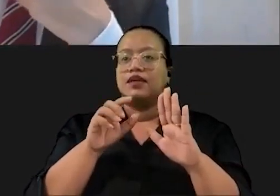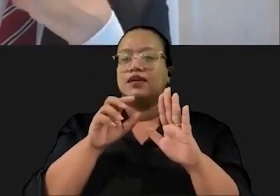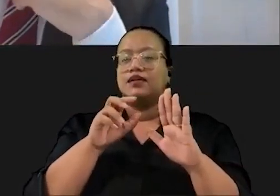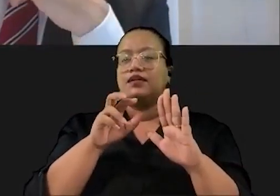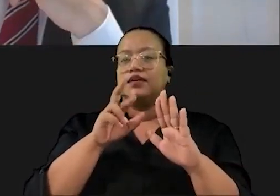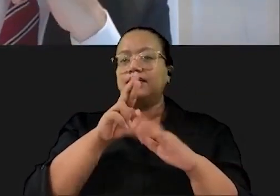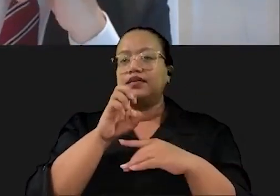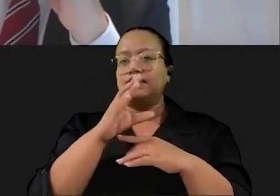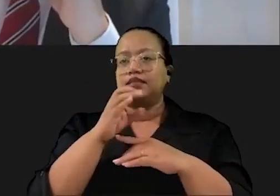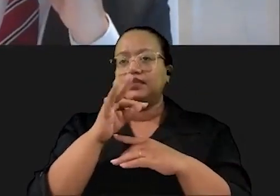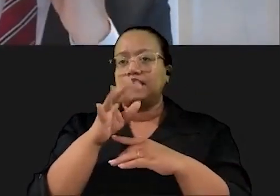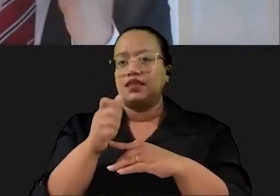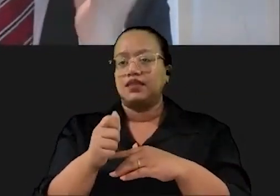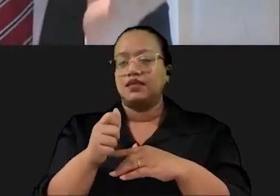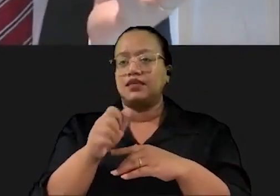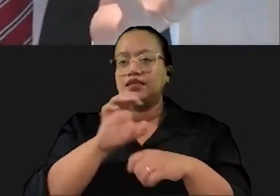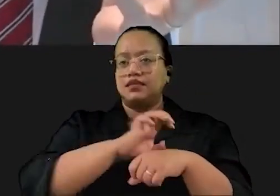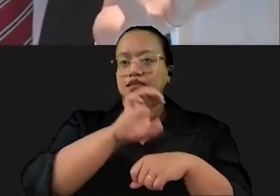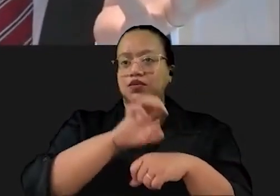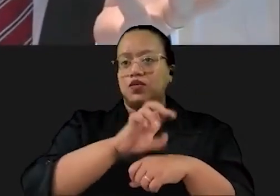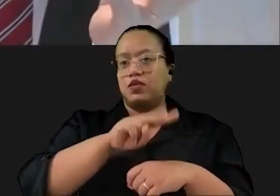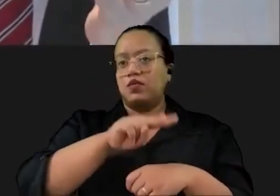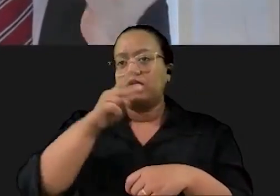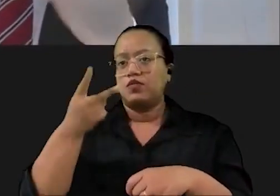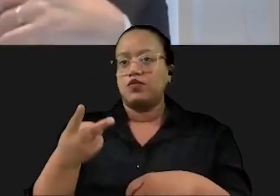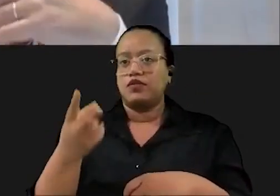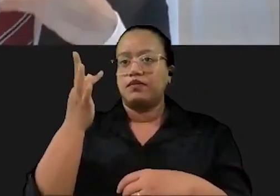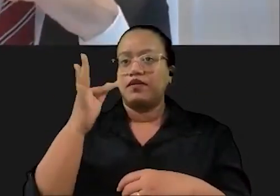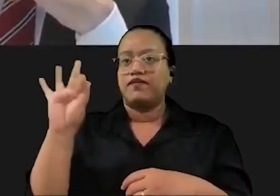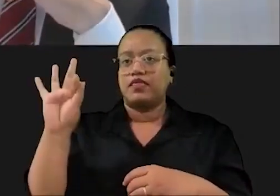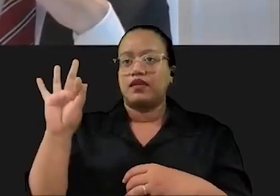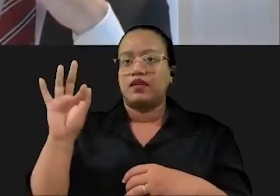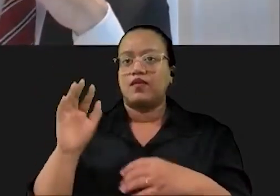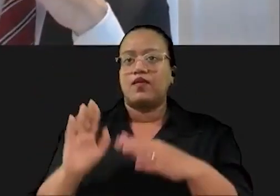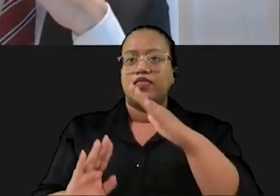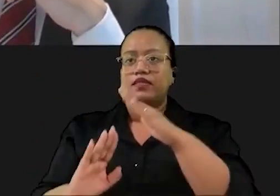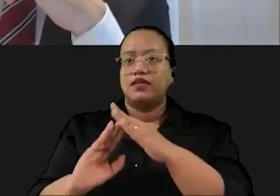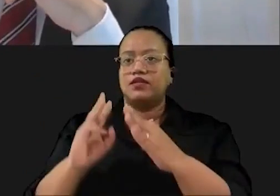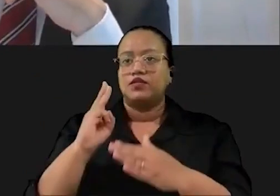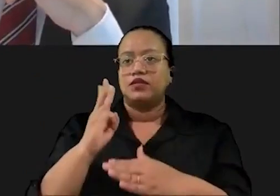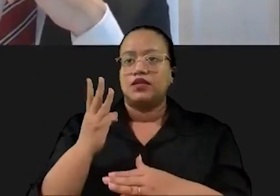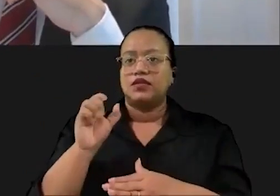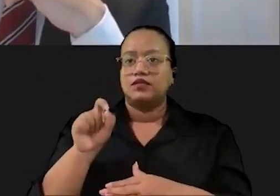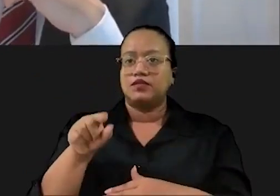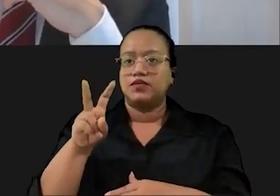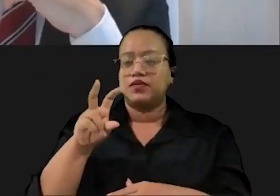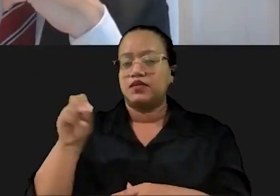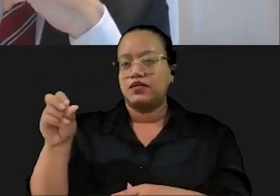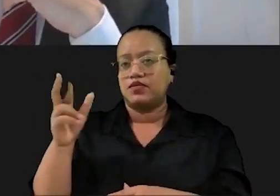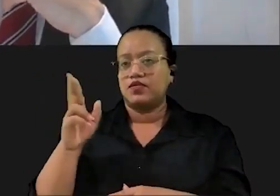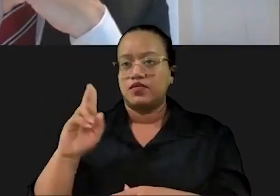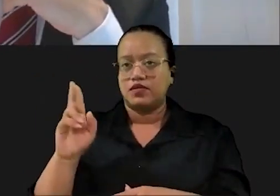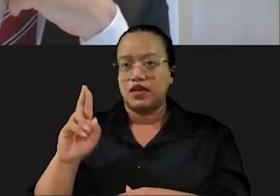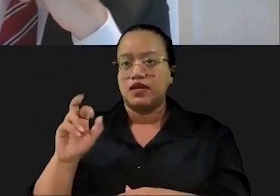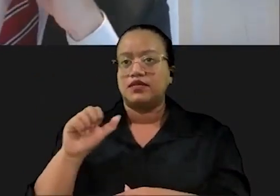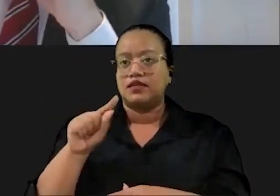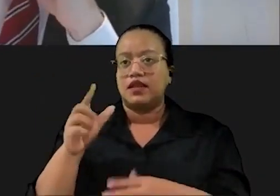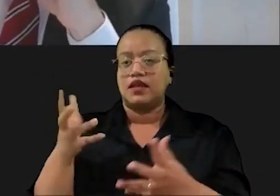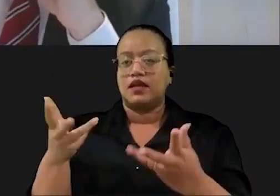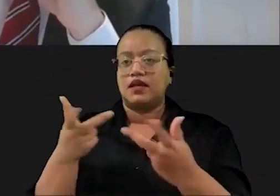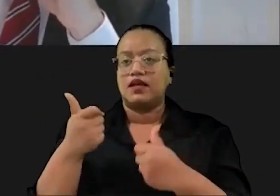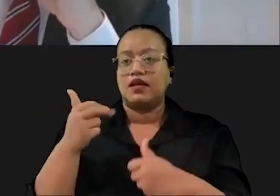indenização de R$ 3.500, a competência seria, então, para processamento dos juizados especiais federais.